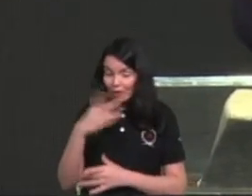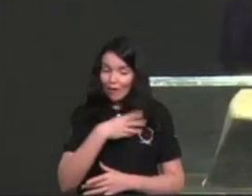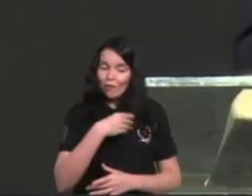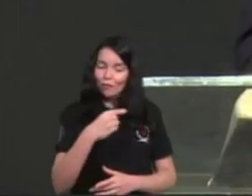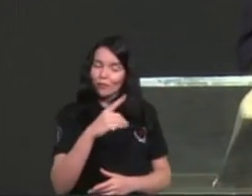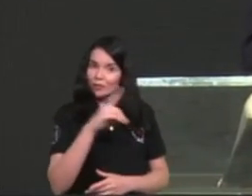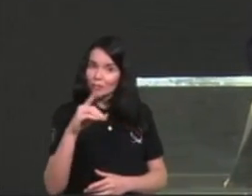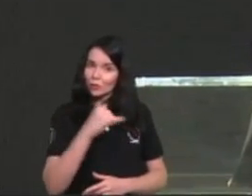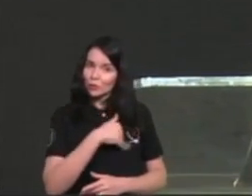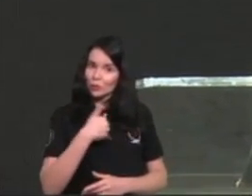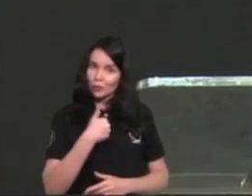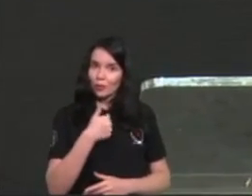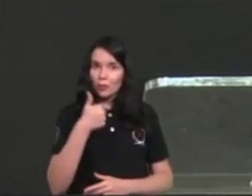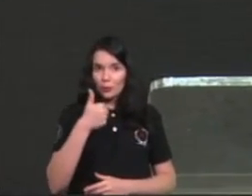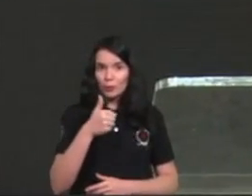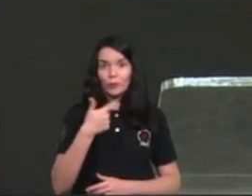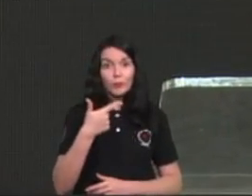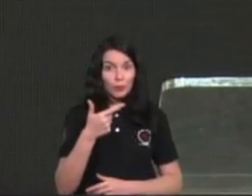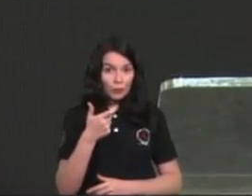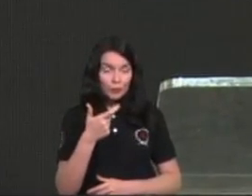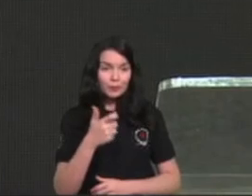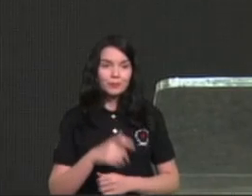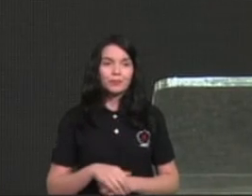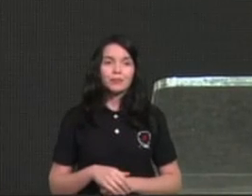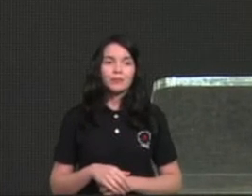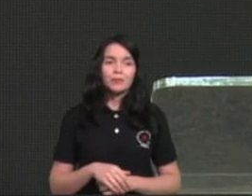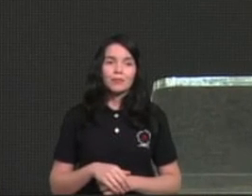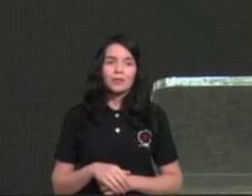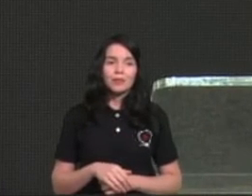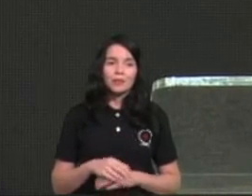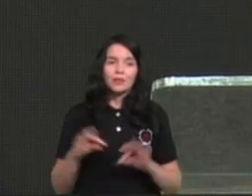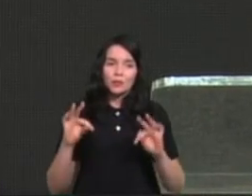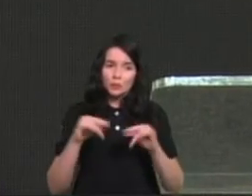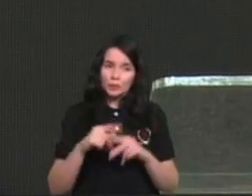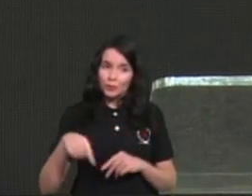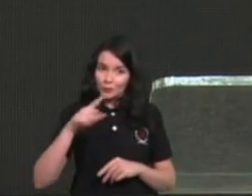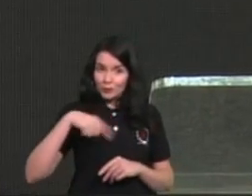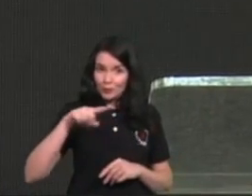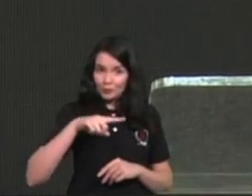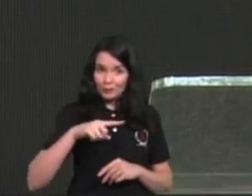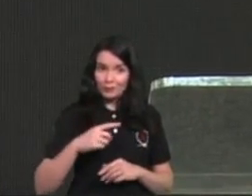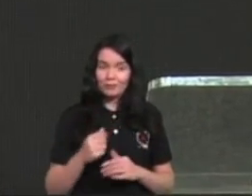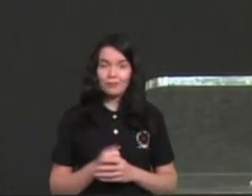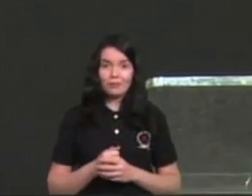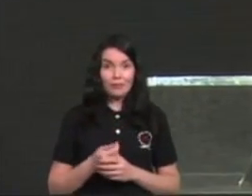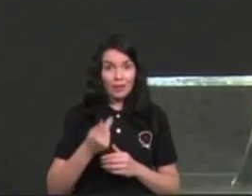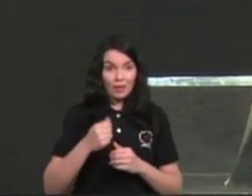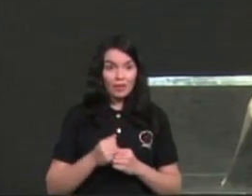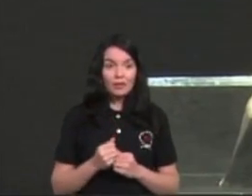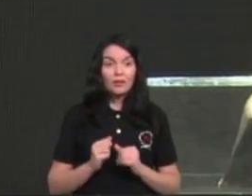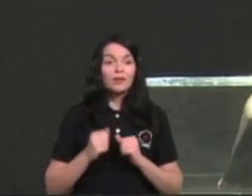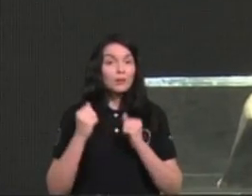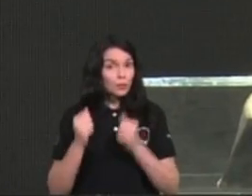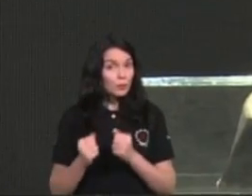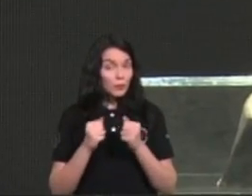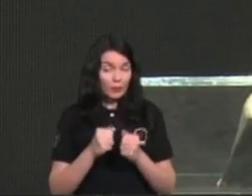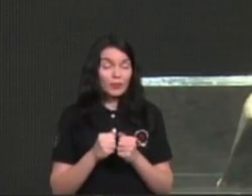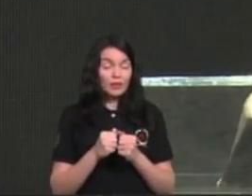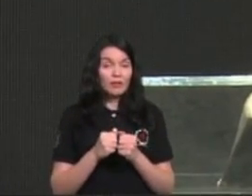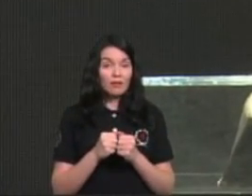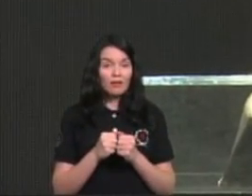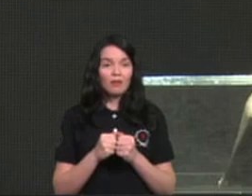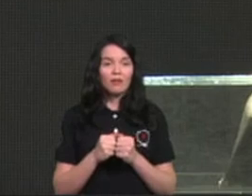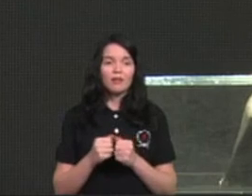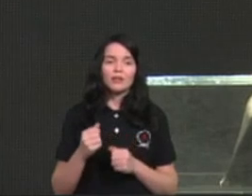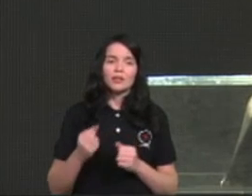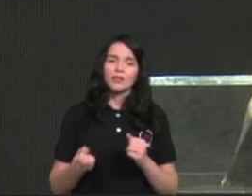de Deus João 11 12 mas a todos quantos o receberam deu-lhes o poder de serem feitos